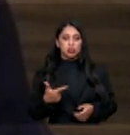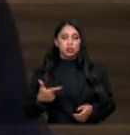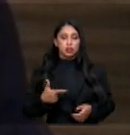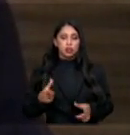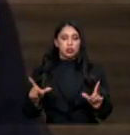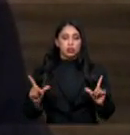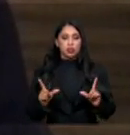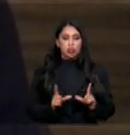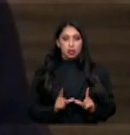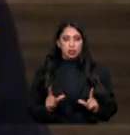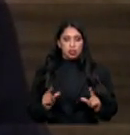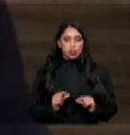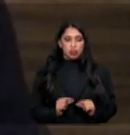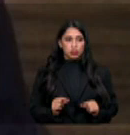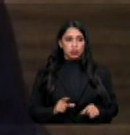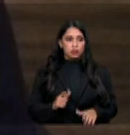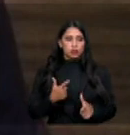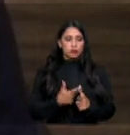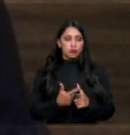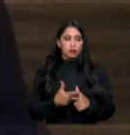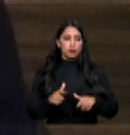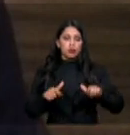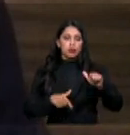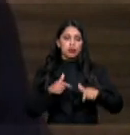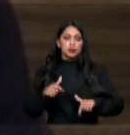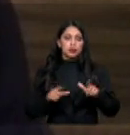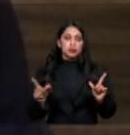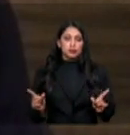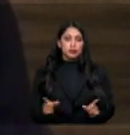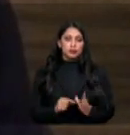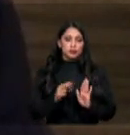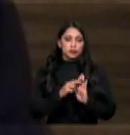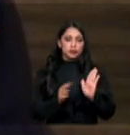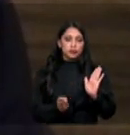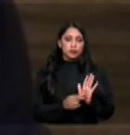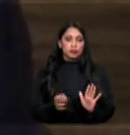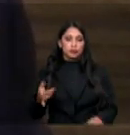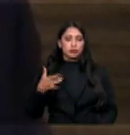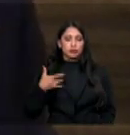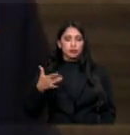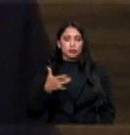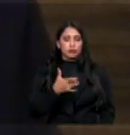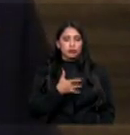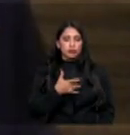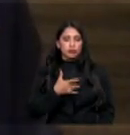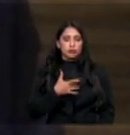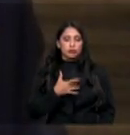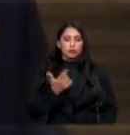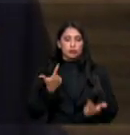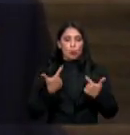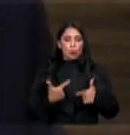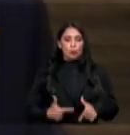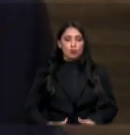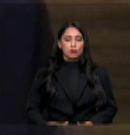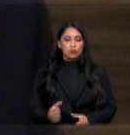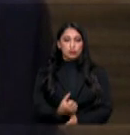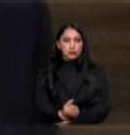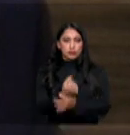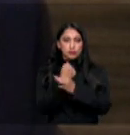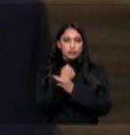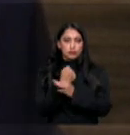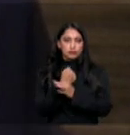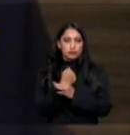redução dos riscos inerentes ao trabalho por meio de normas de saúde, higiene e